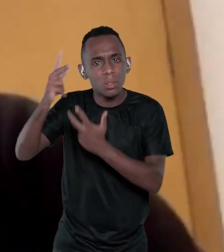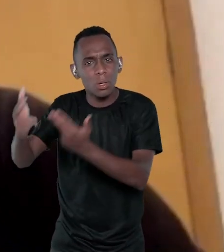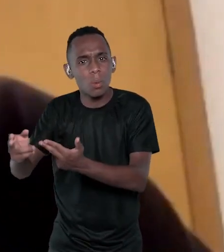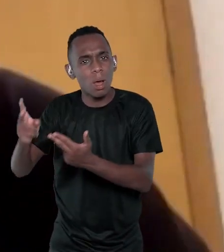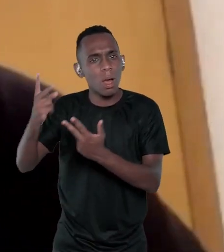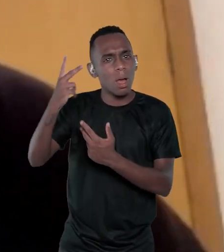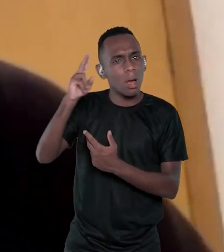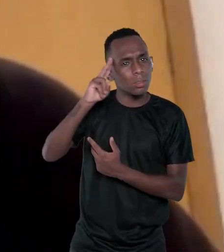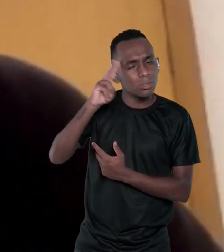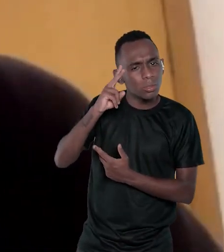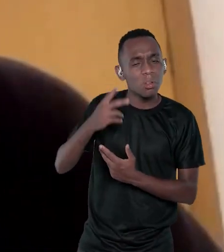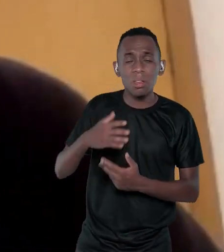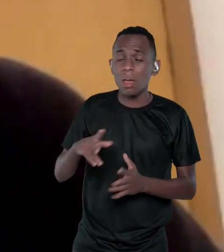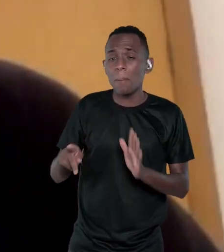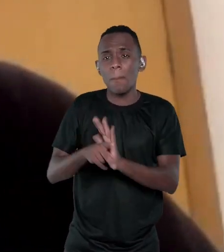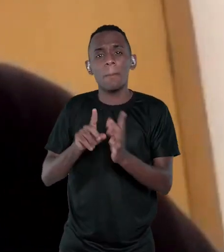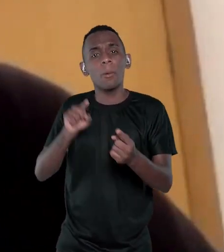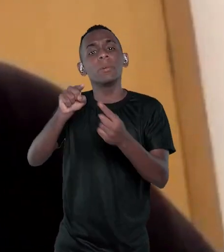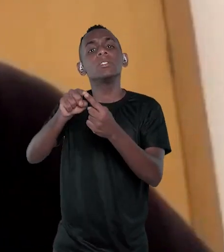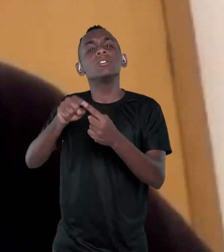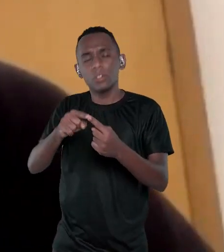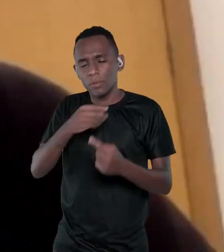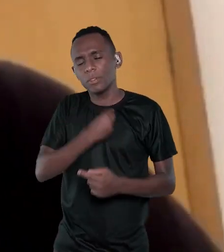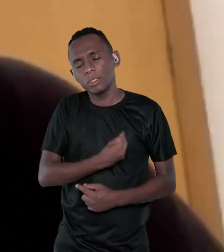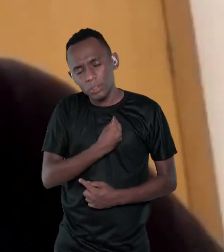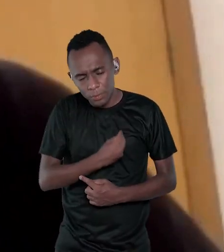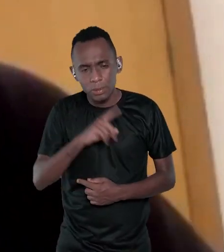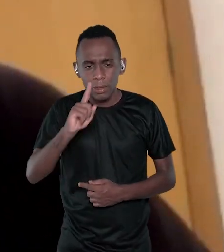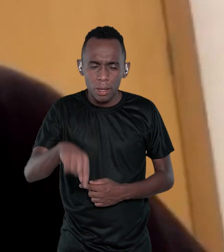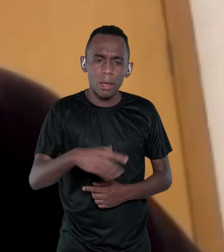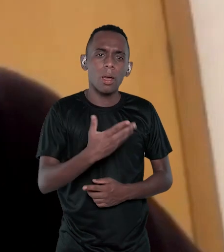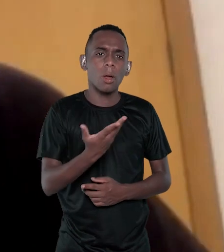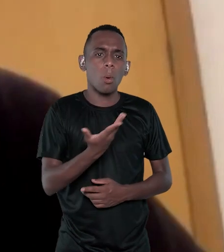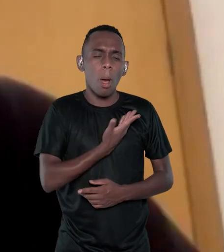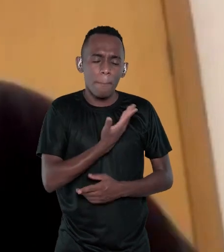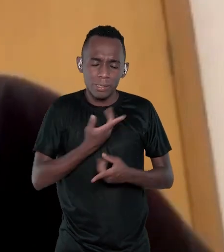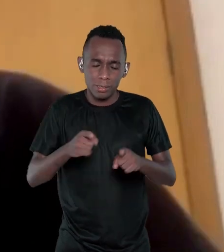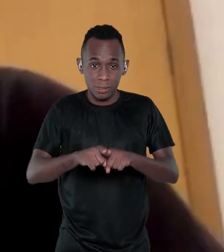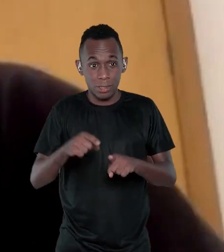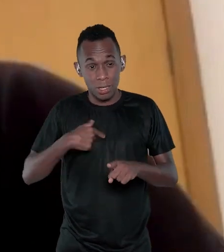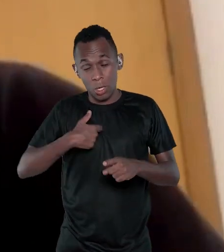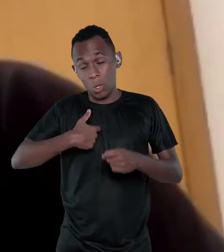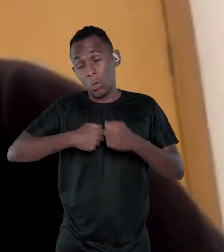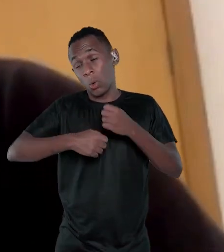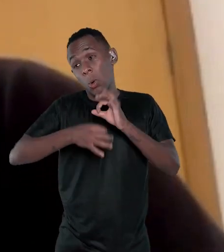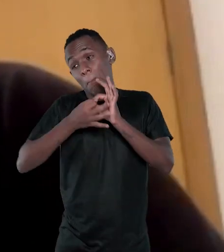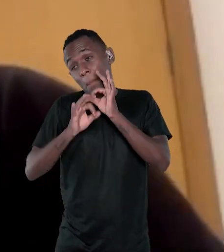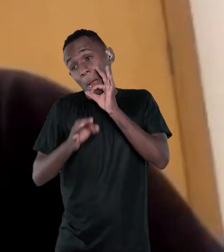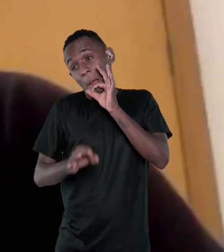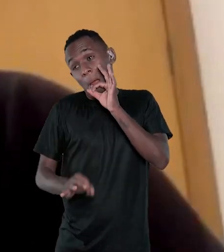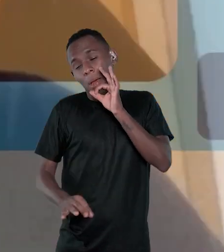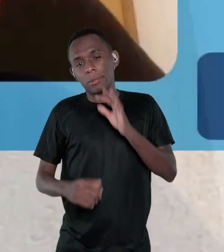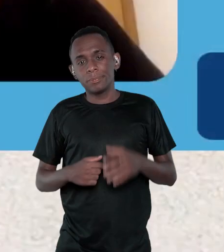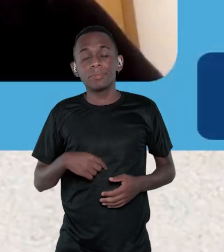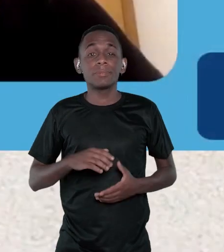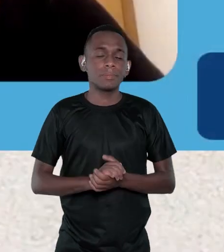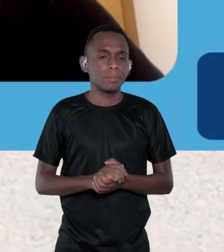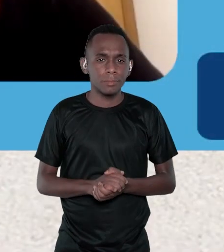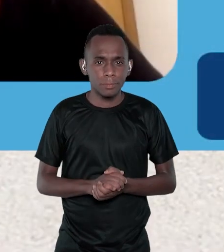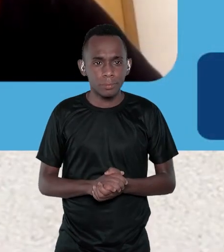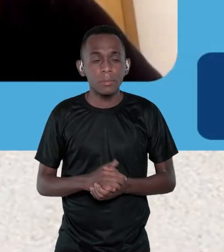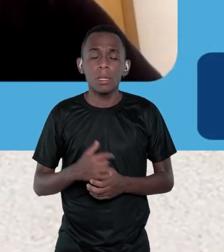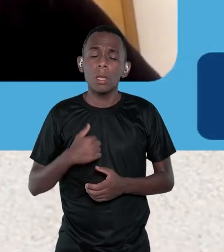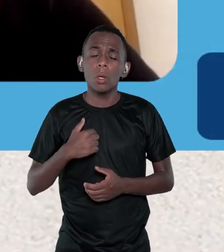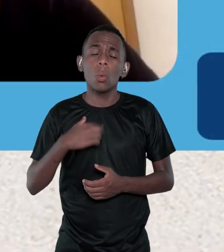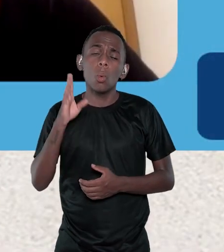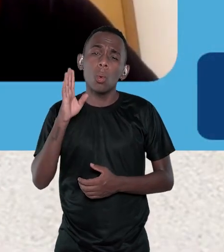essas coisas do destino, da vida. É uma amizade. Mas eu sou muito falador. Pode é